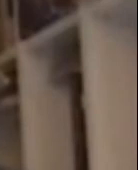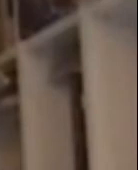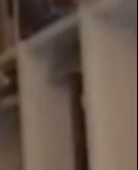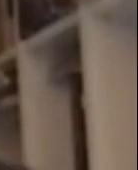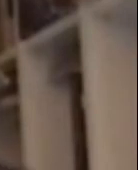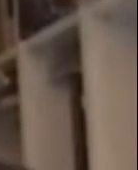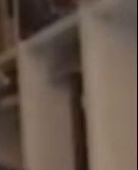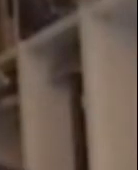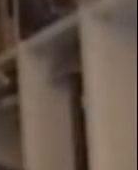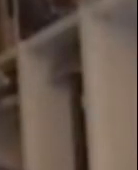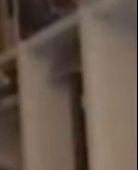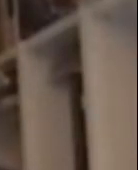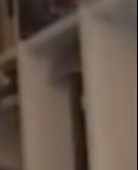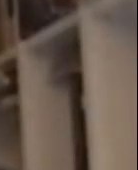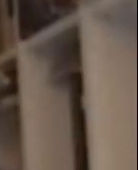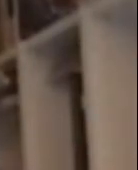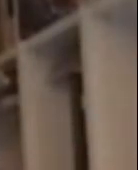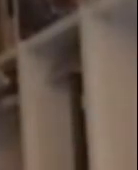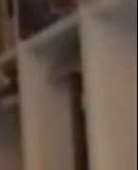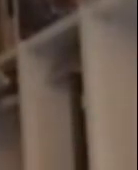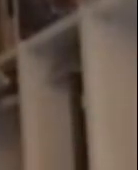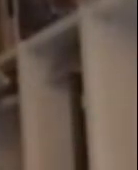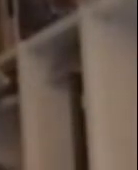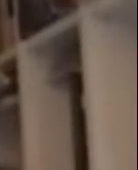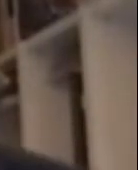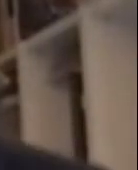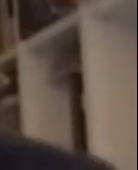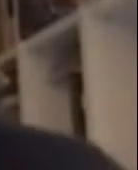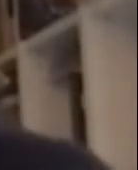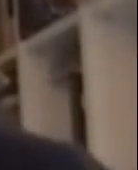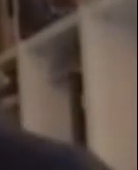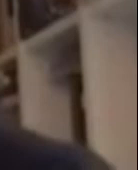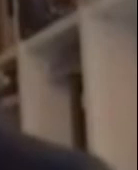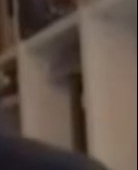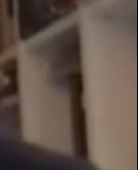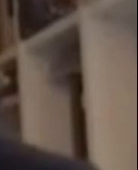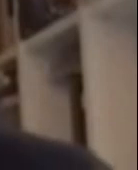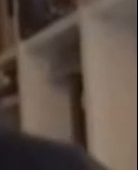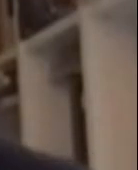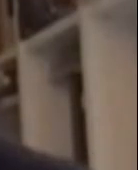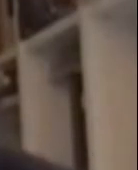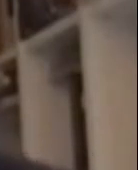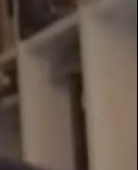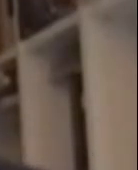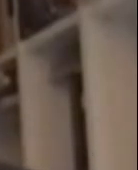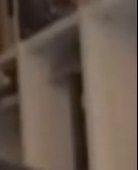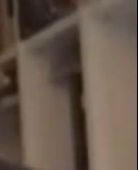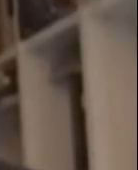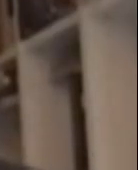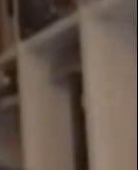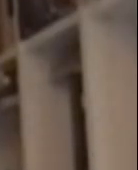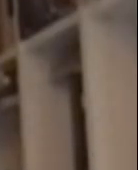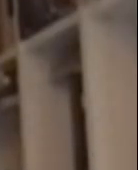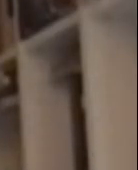autonomia financeira para refazer a sua vida? Ouvimos hoje que um banco que teve 124% de lucros só até